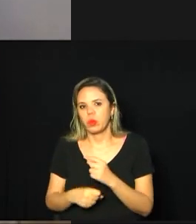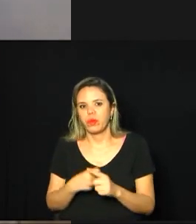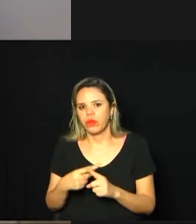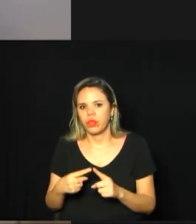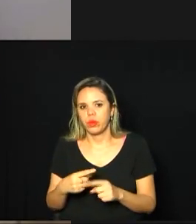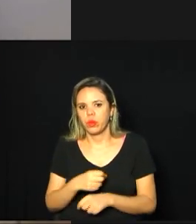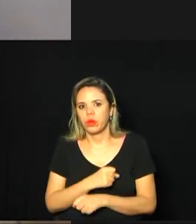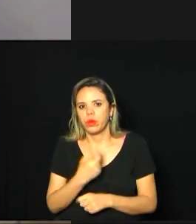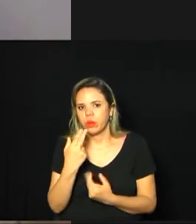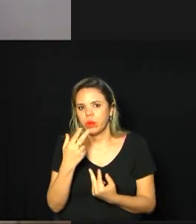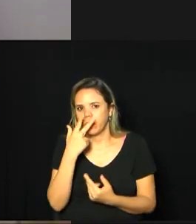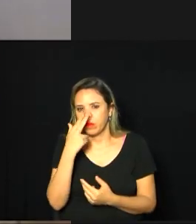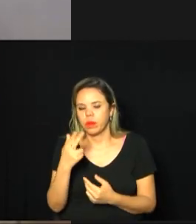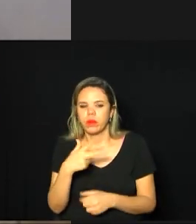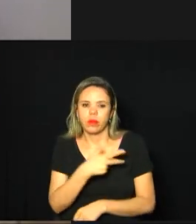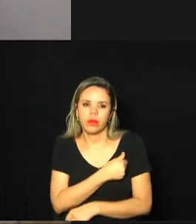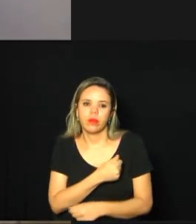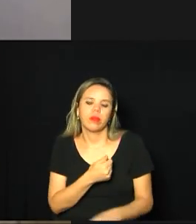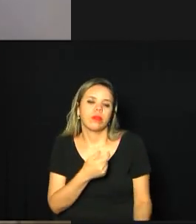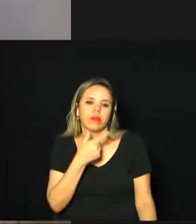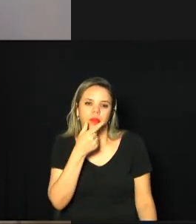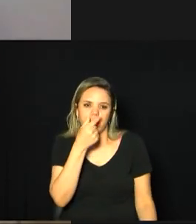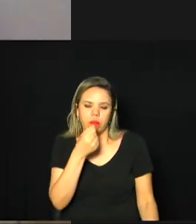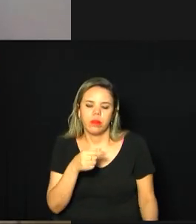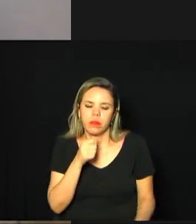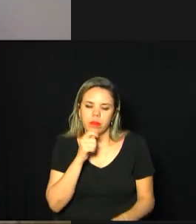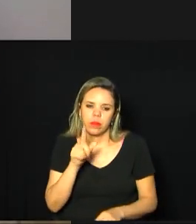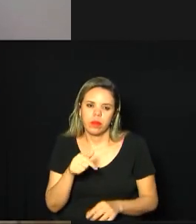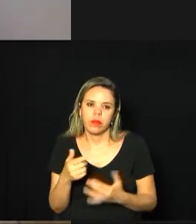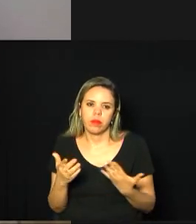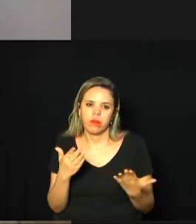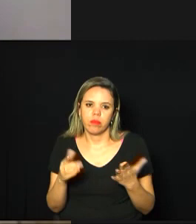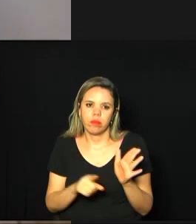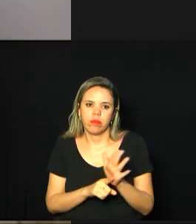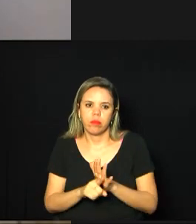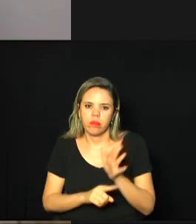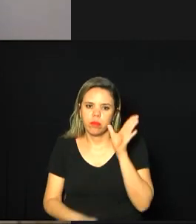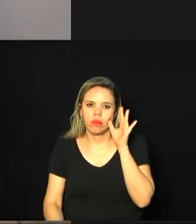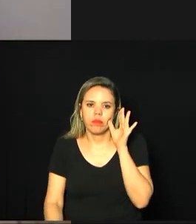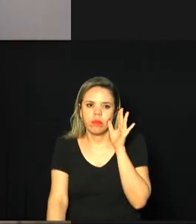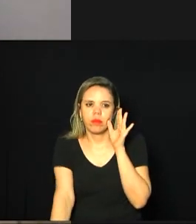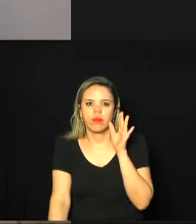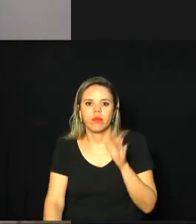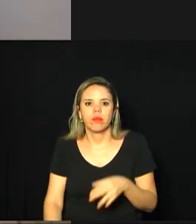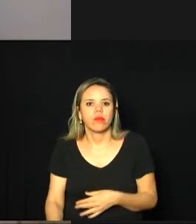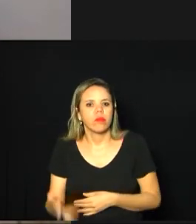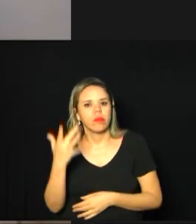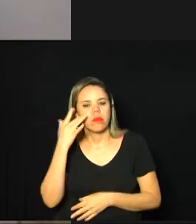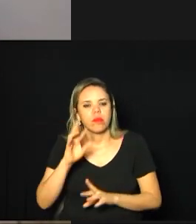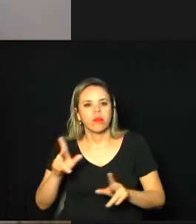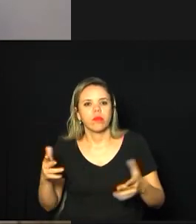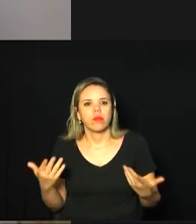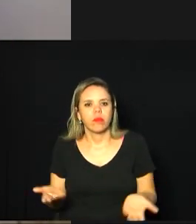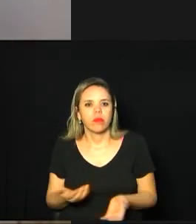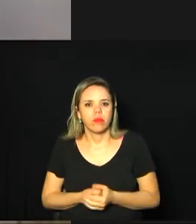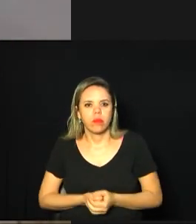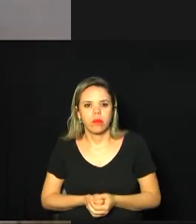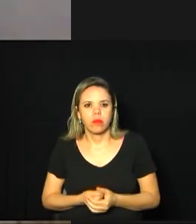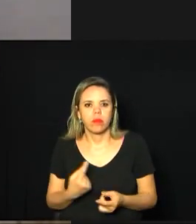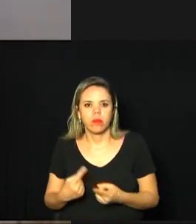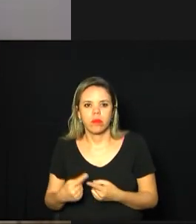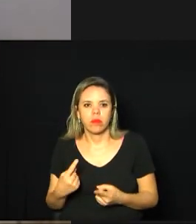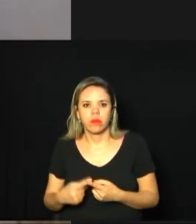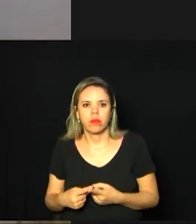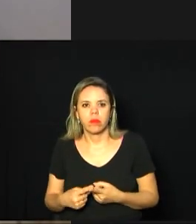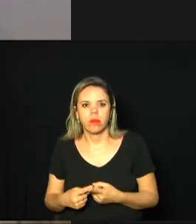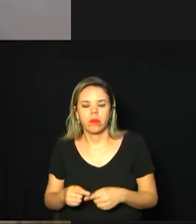como a da gripe. Isso, assim, a gente ainda tem algumas especulações e nem teria como ser diferente, porque a gente está